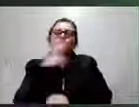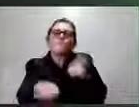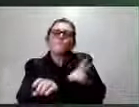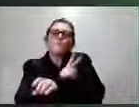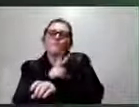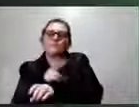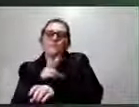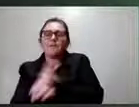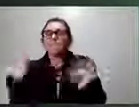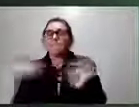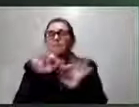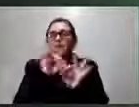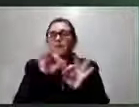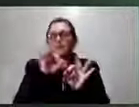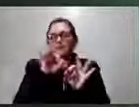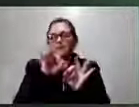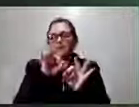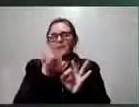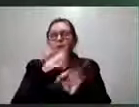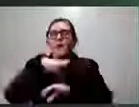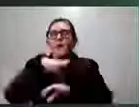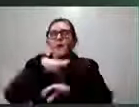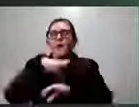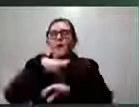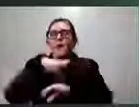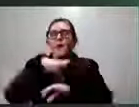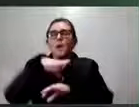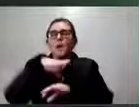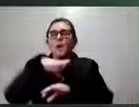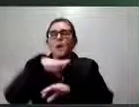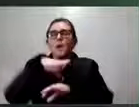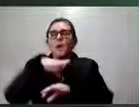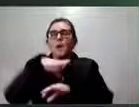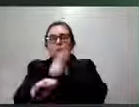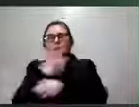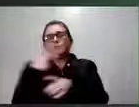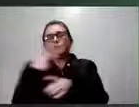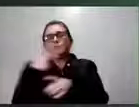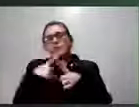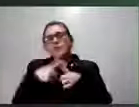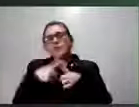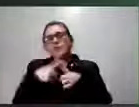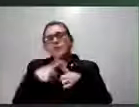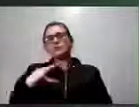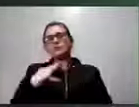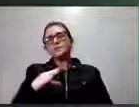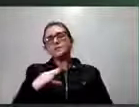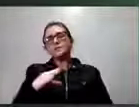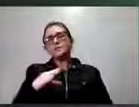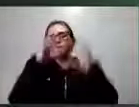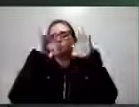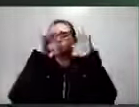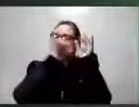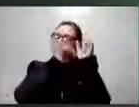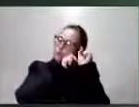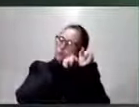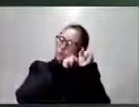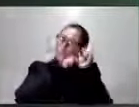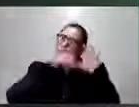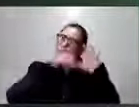a musculatura dele não vai ter uma reação de proteção porque o paciente está completamente anestesiado. Então, os movimentos